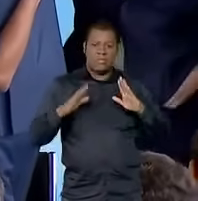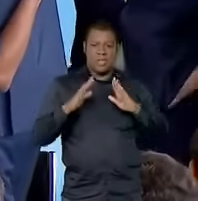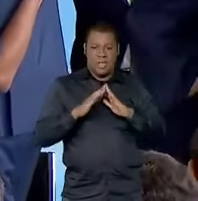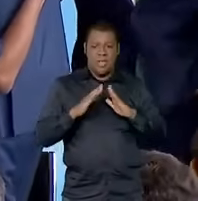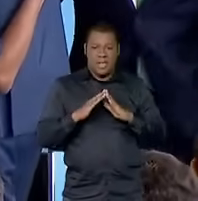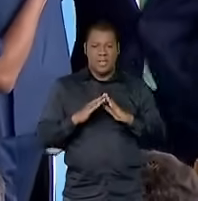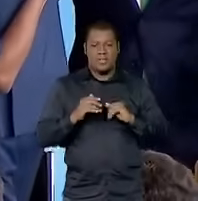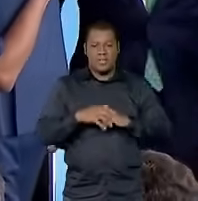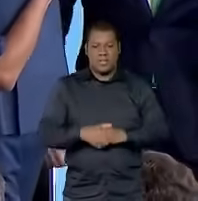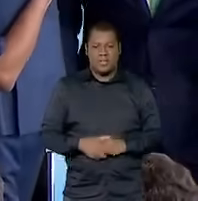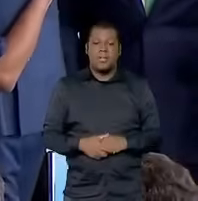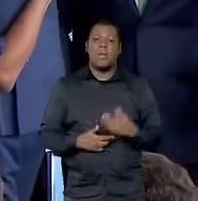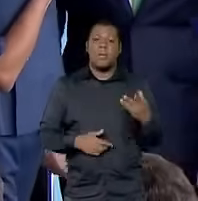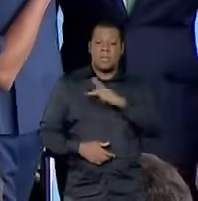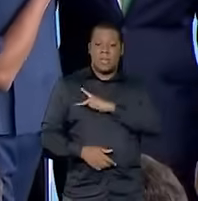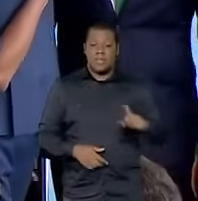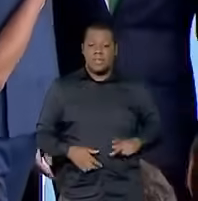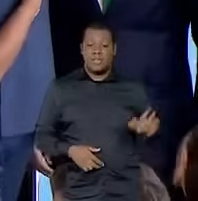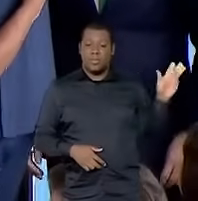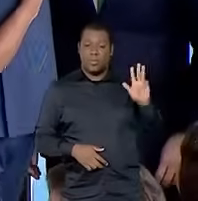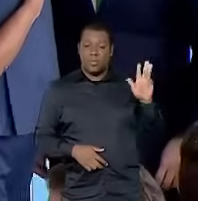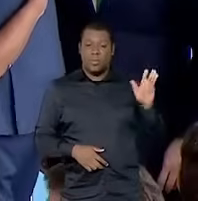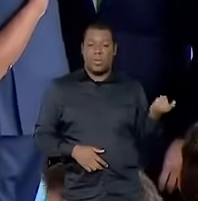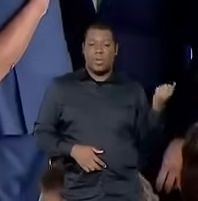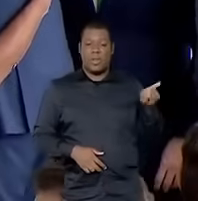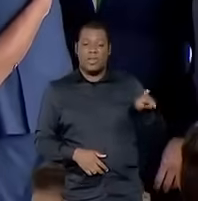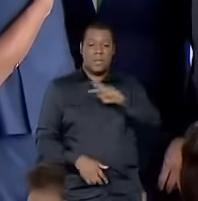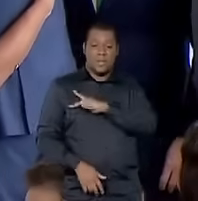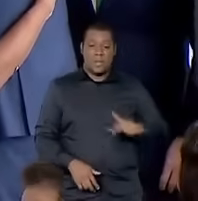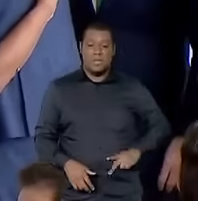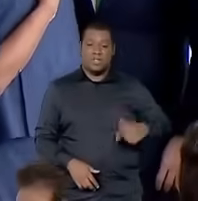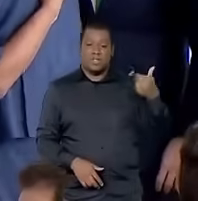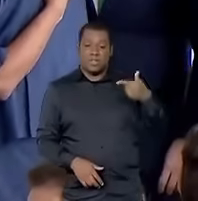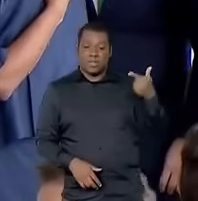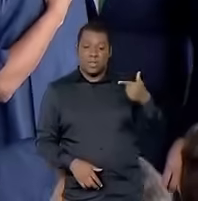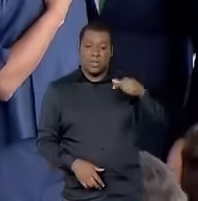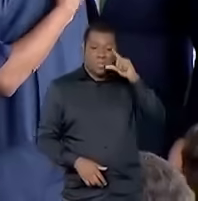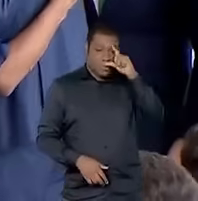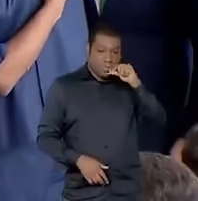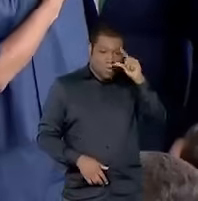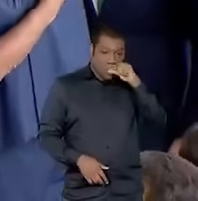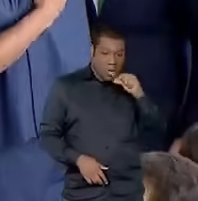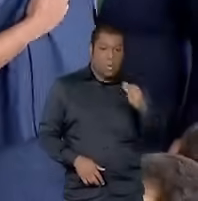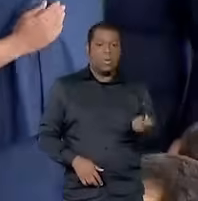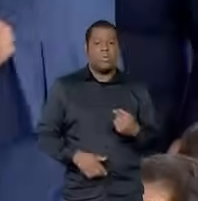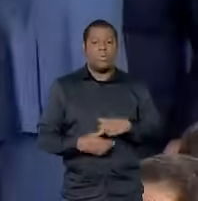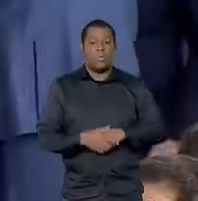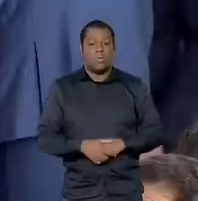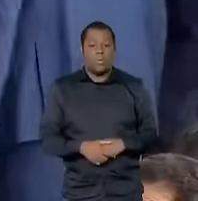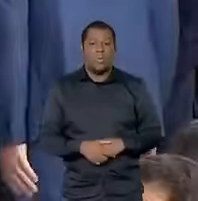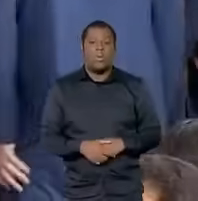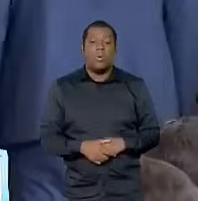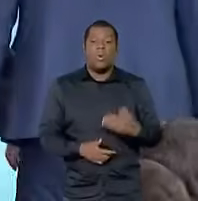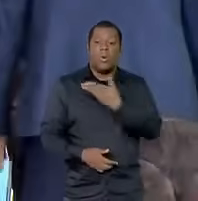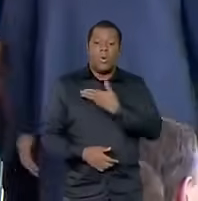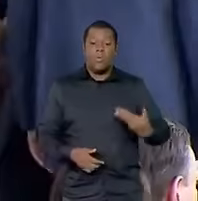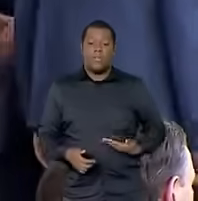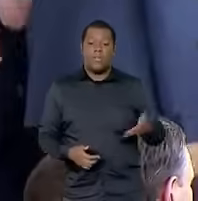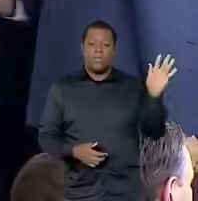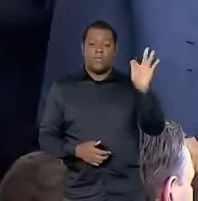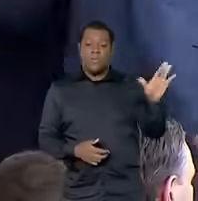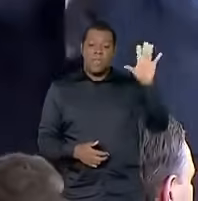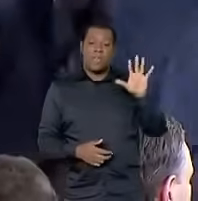acompanhado de vários ministros, também do vice-presidente da República, Geraldo Alckmin. O investimento total